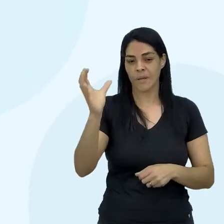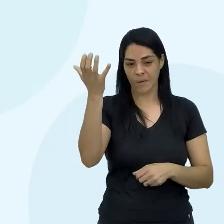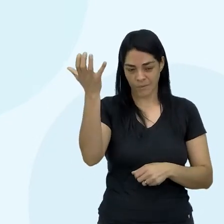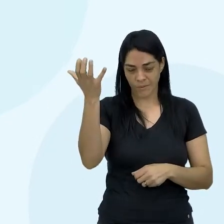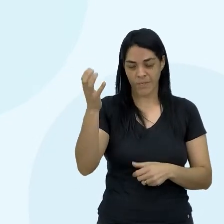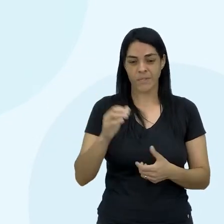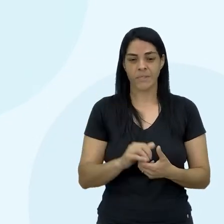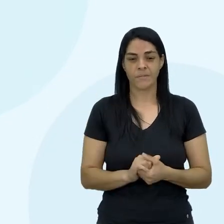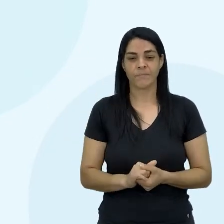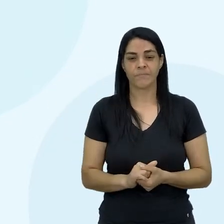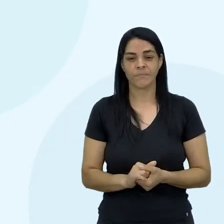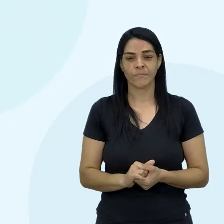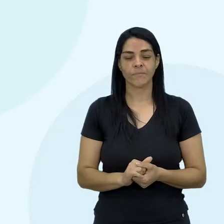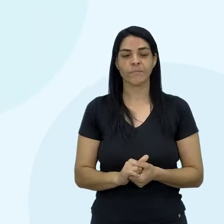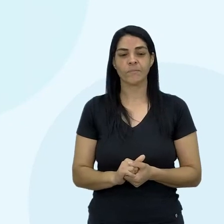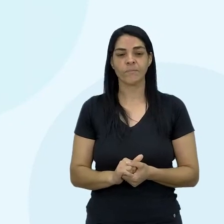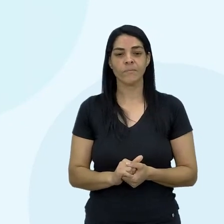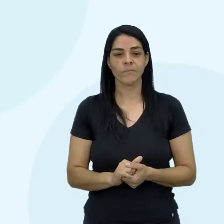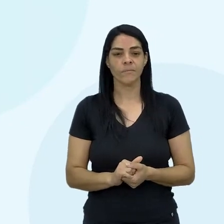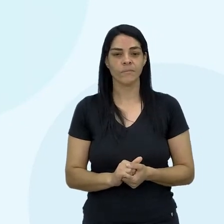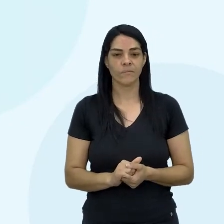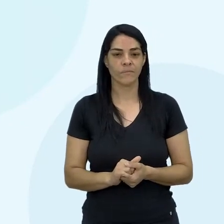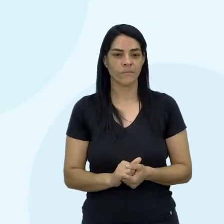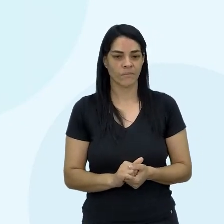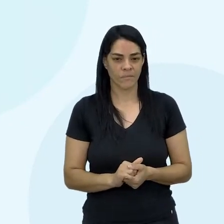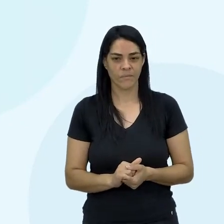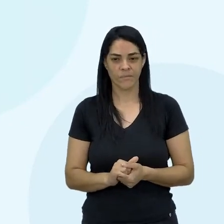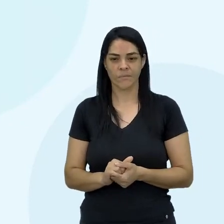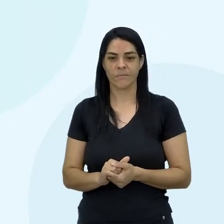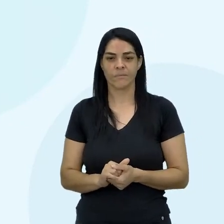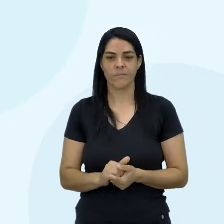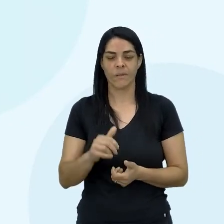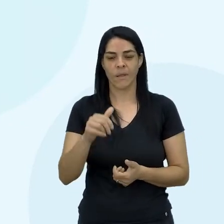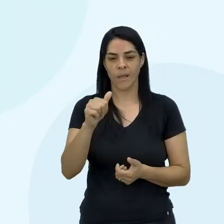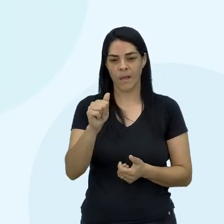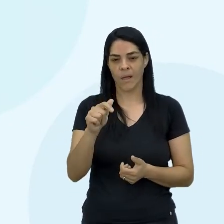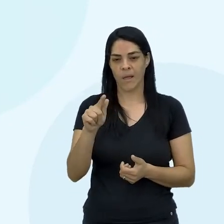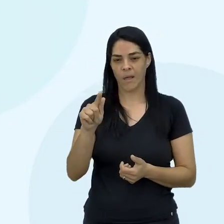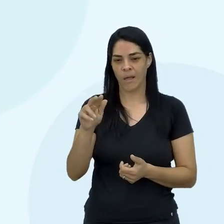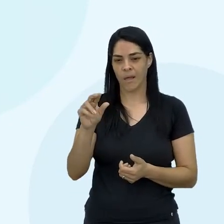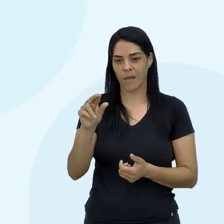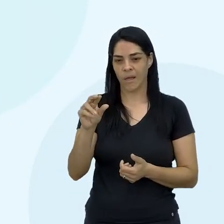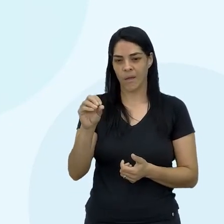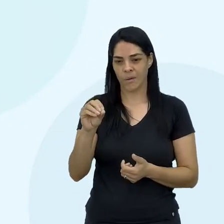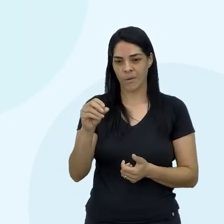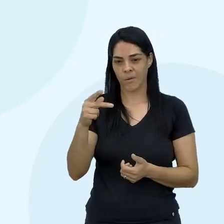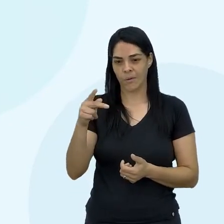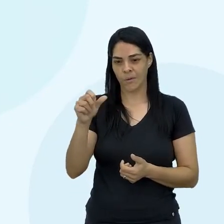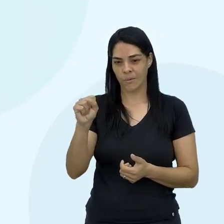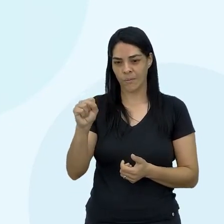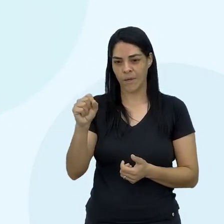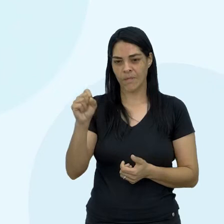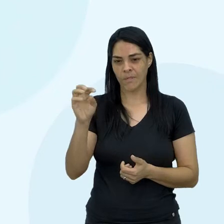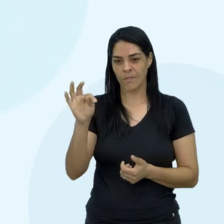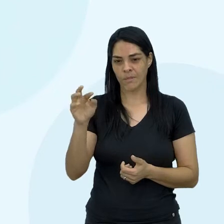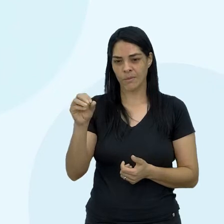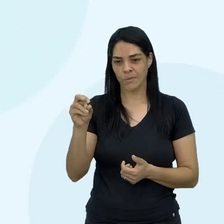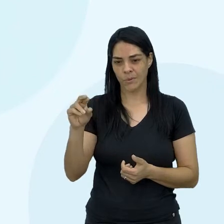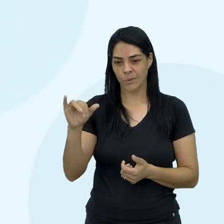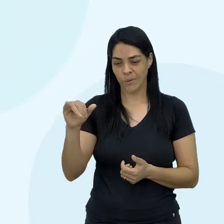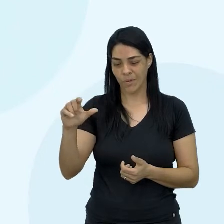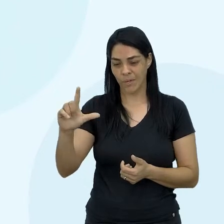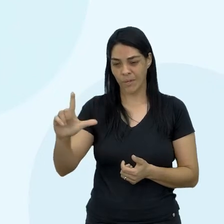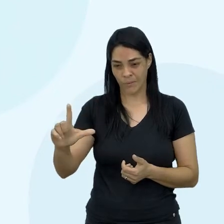que é a atividade agropastoril, que evidentemente depende muito,